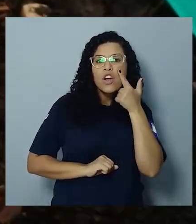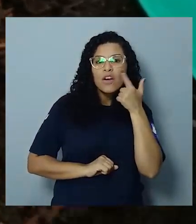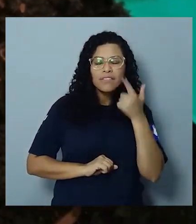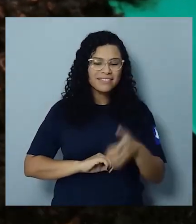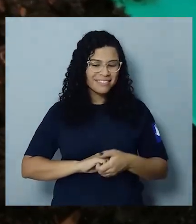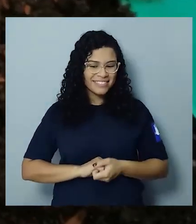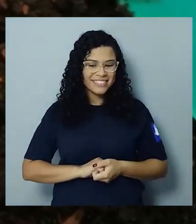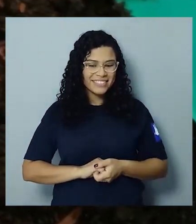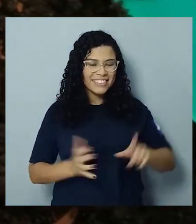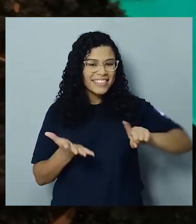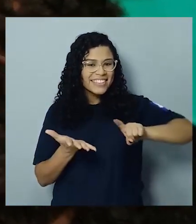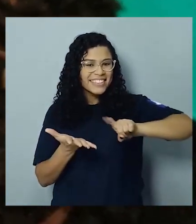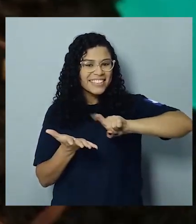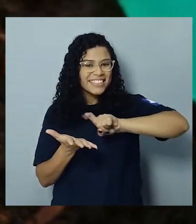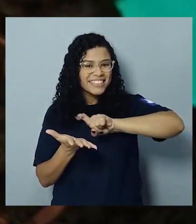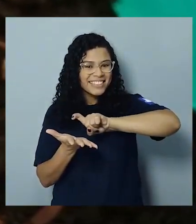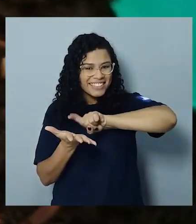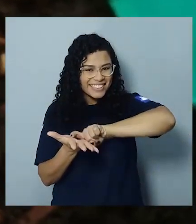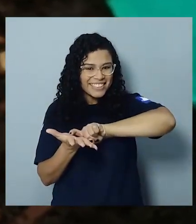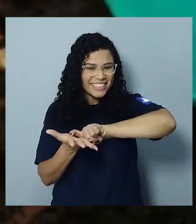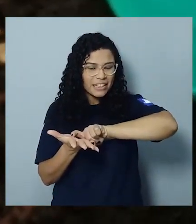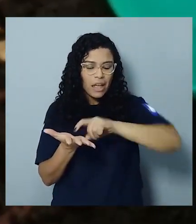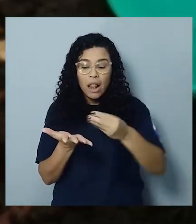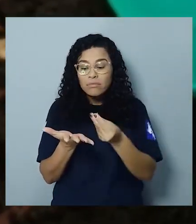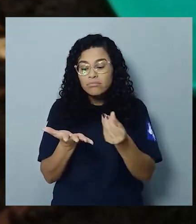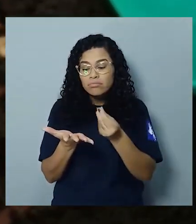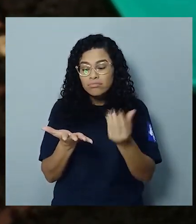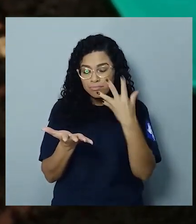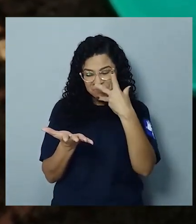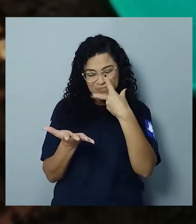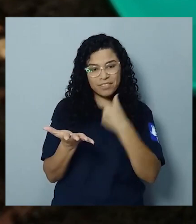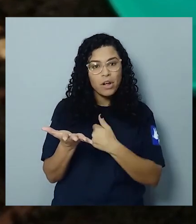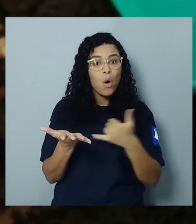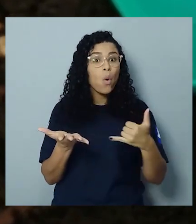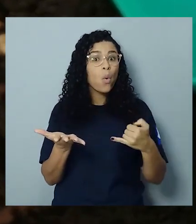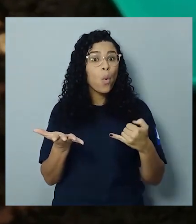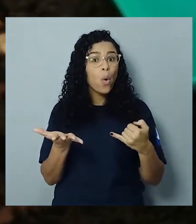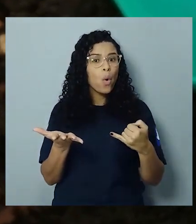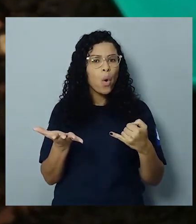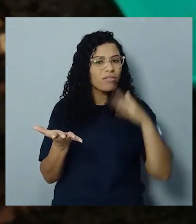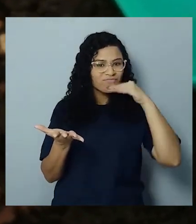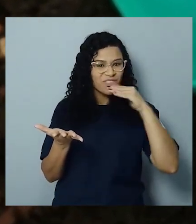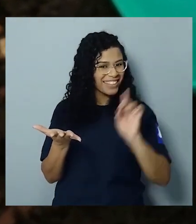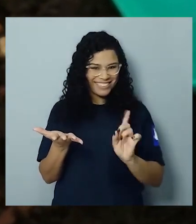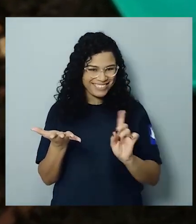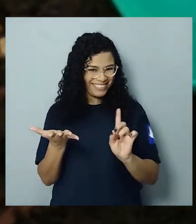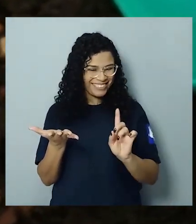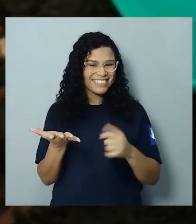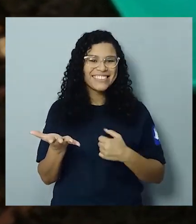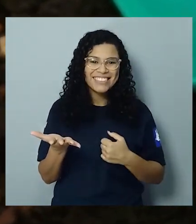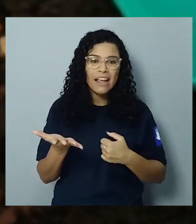ver tem que seguir lado chinelo são delicada cocô dela